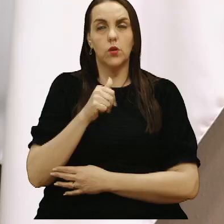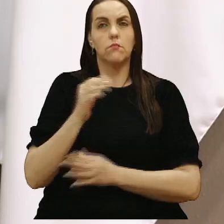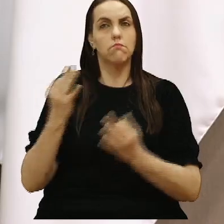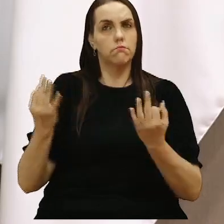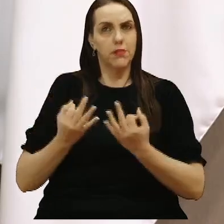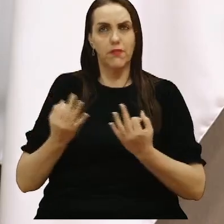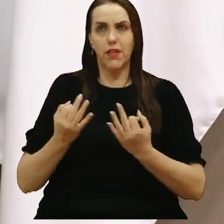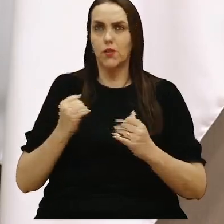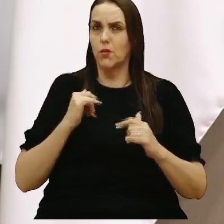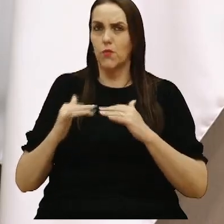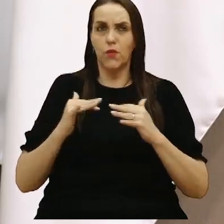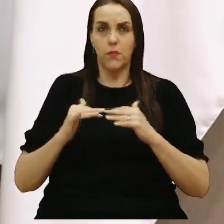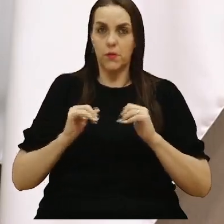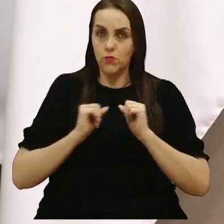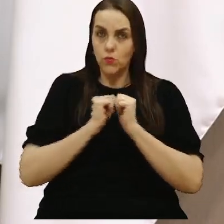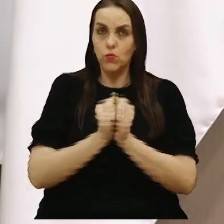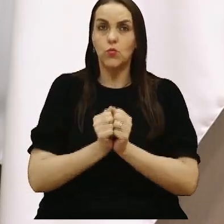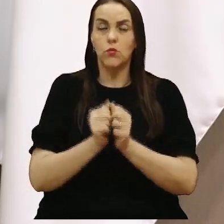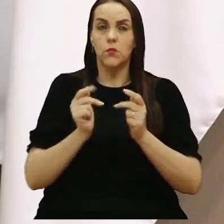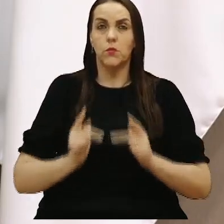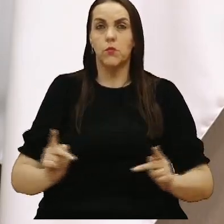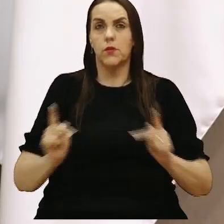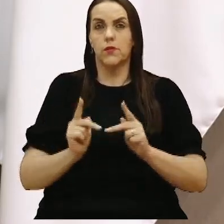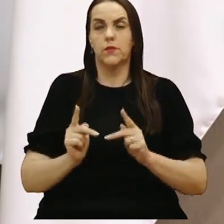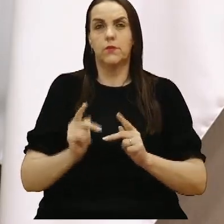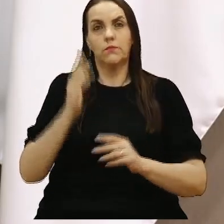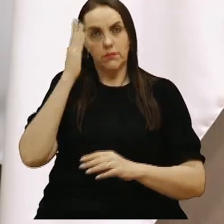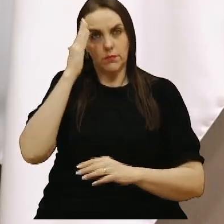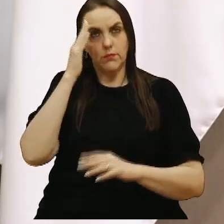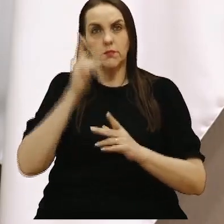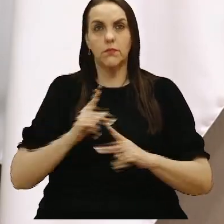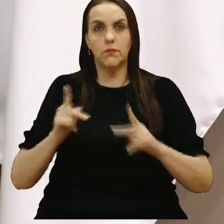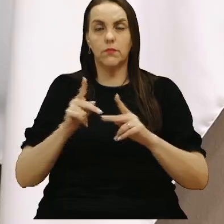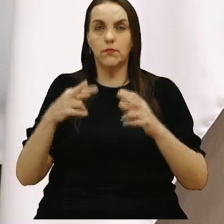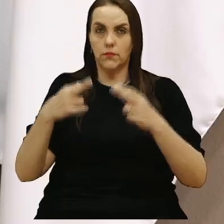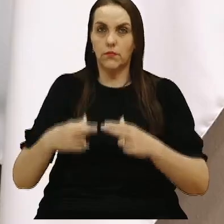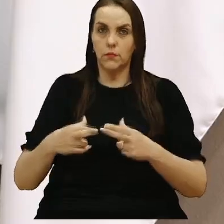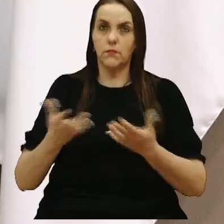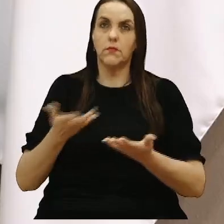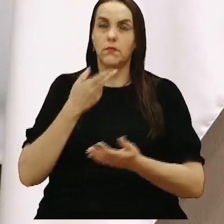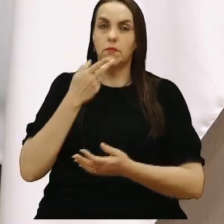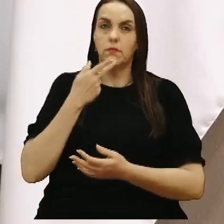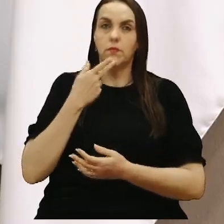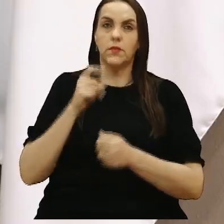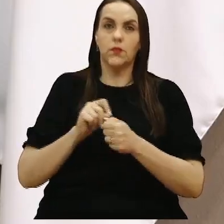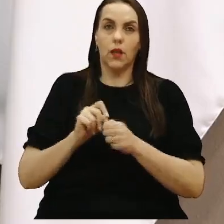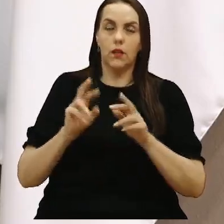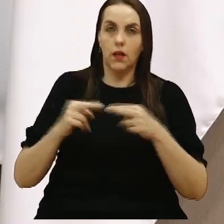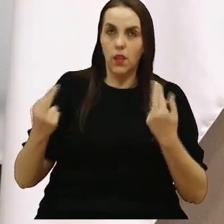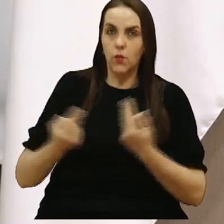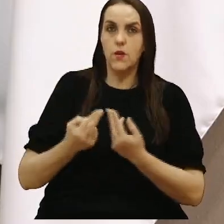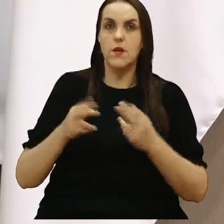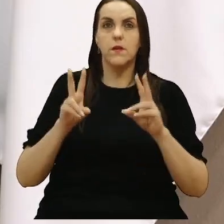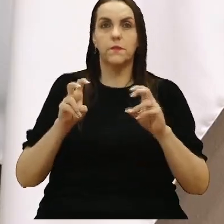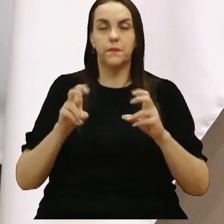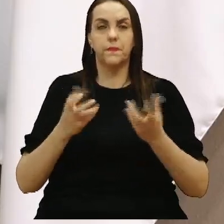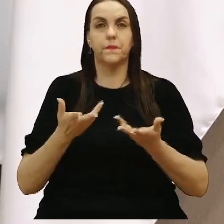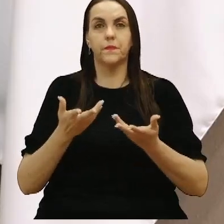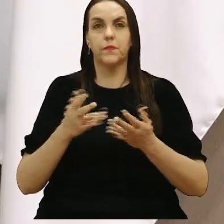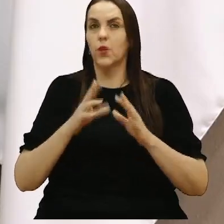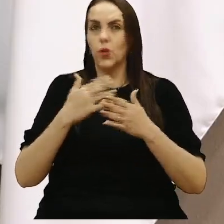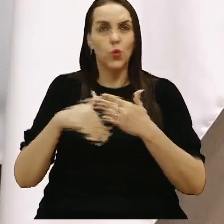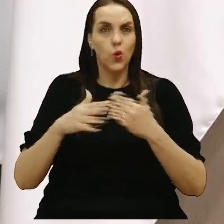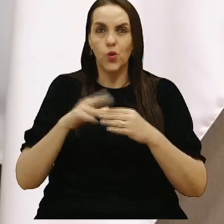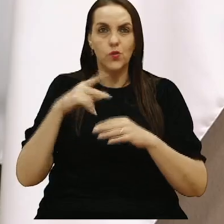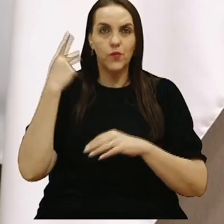esse movimento conjunto, junto da população. Eu sei que a população daquela região tem falado em fazer uma reunião sobre isso. Vamos, todos os